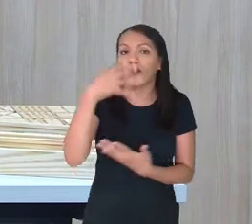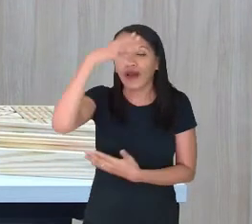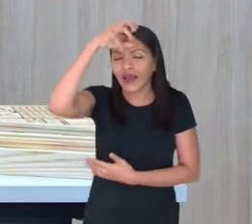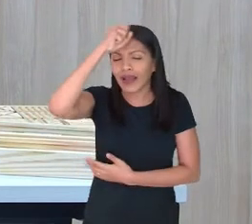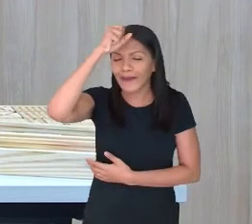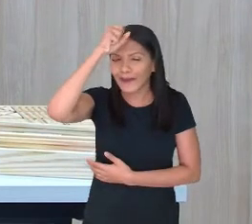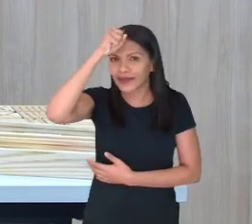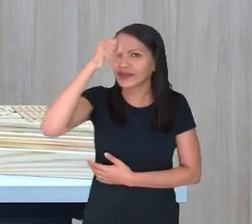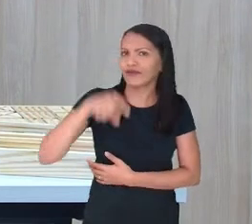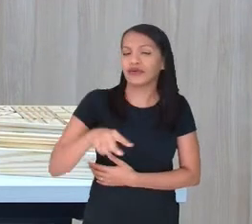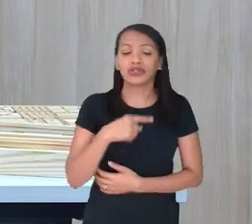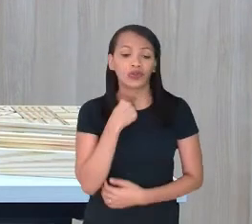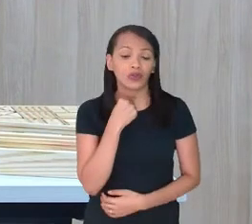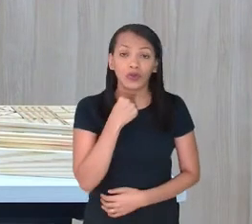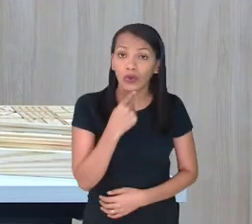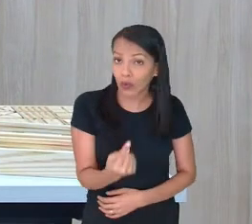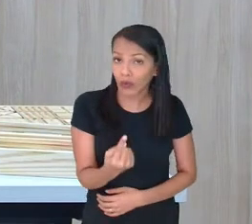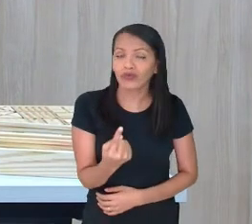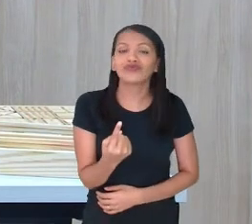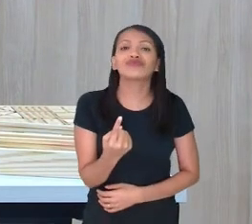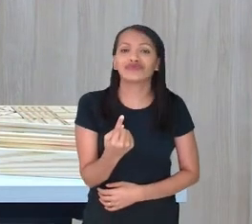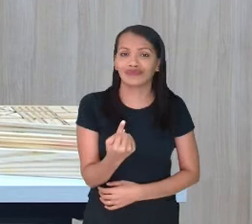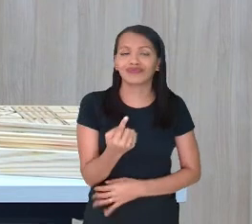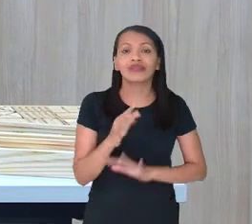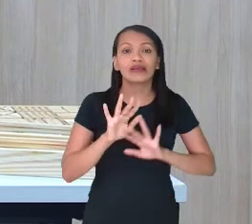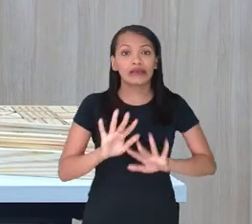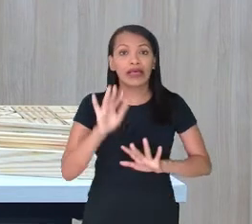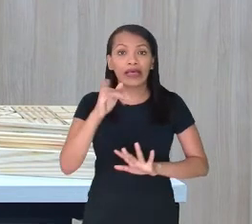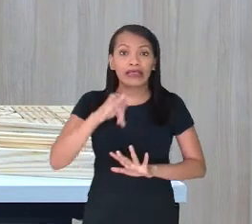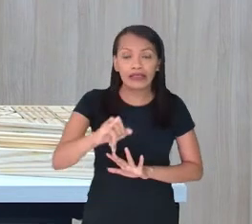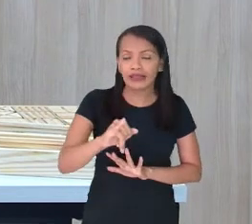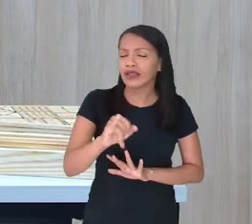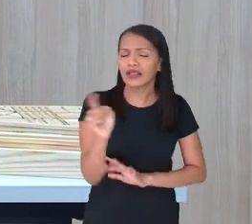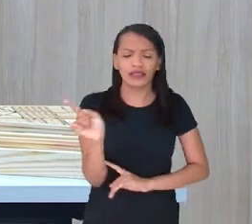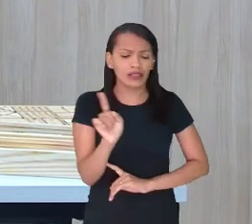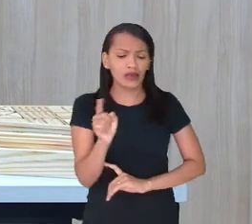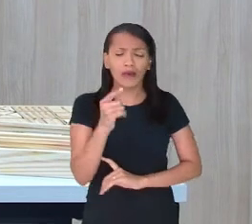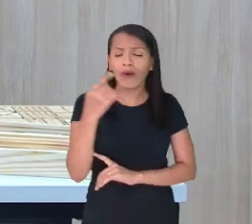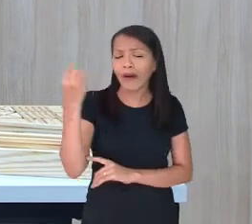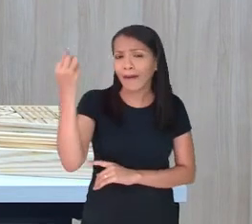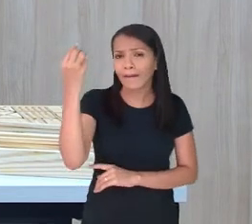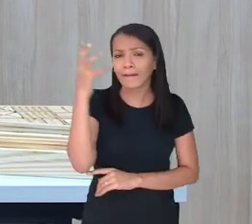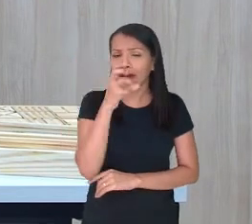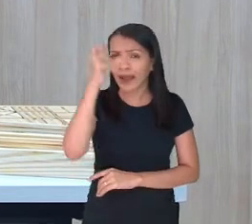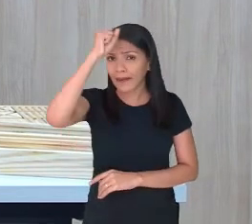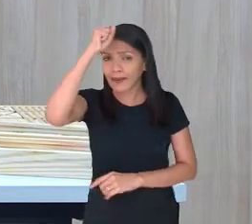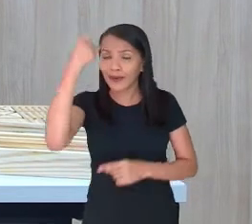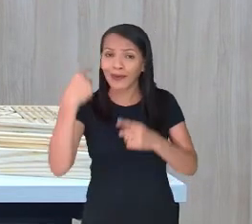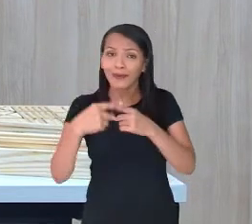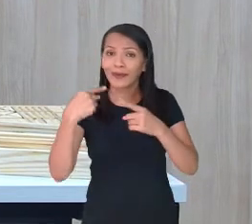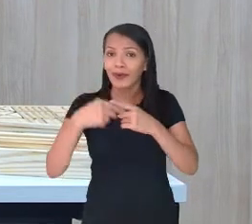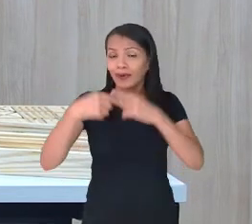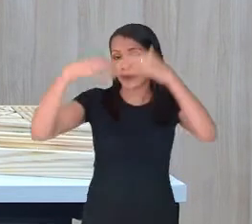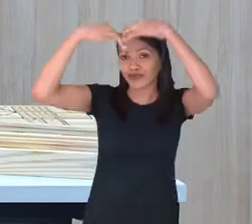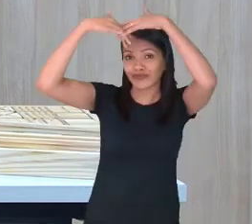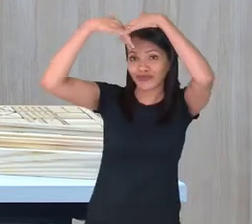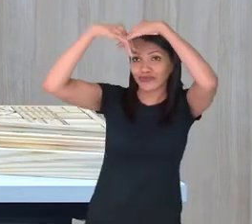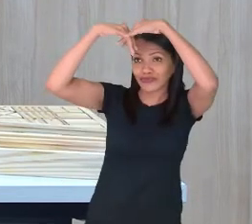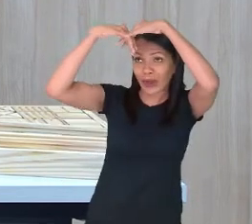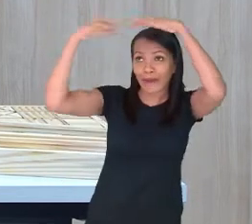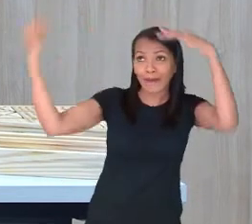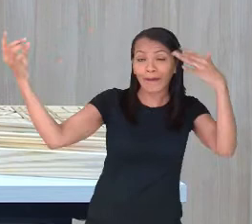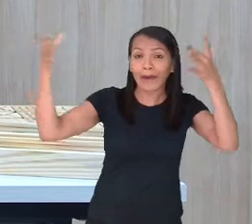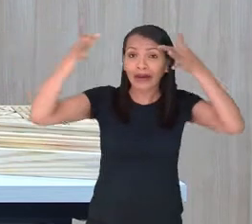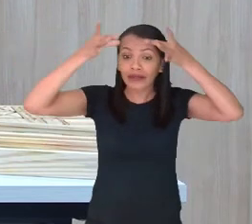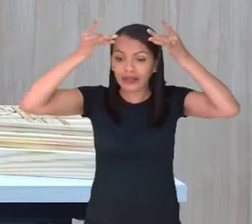aprendizagem. Se você não conseguisse, logo se diz que você não aprendeu, é porque o seu cérebro ele não registrou